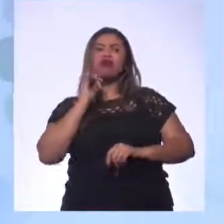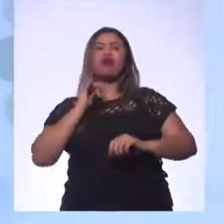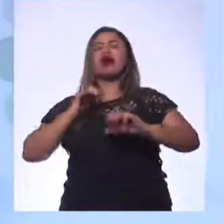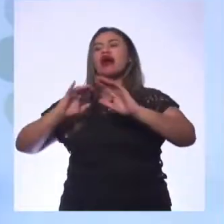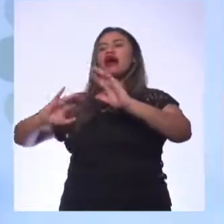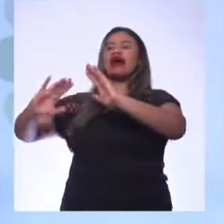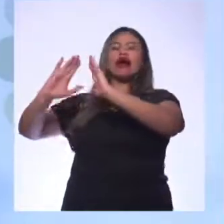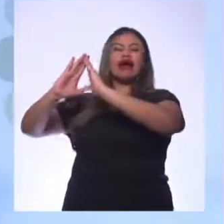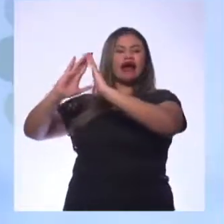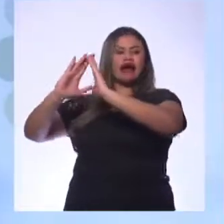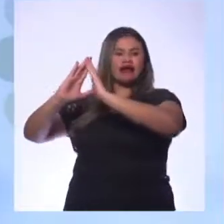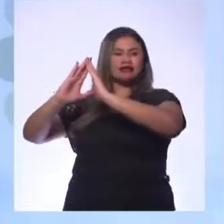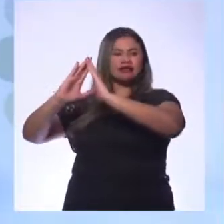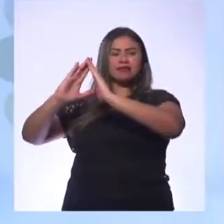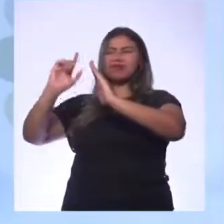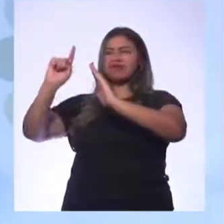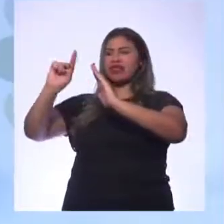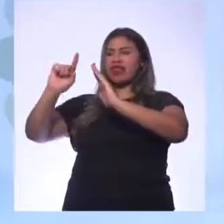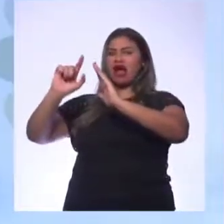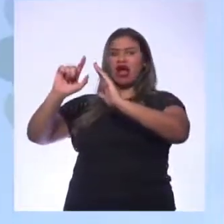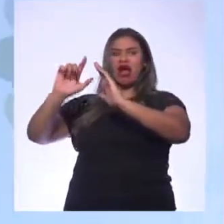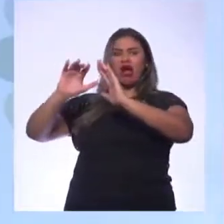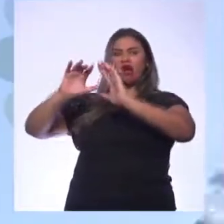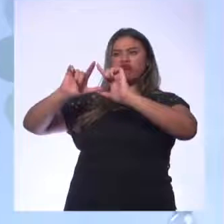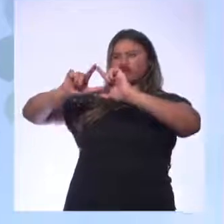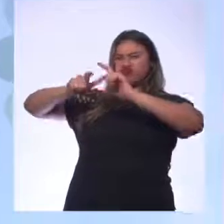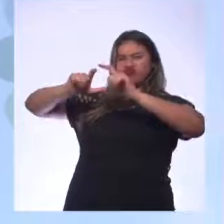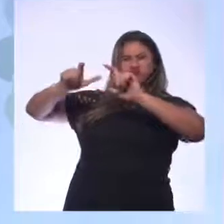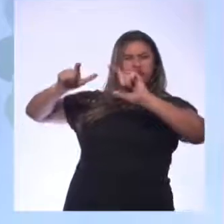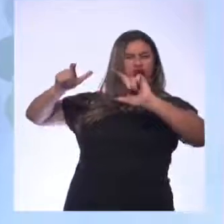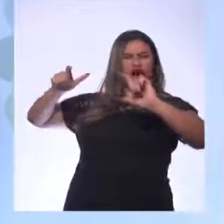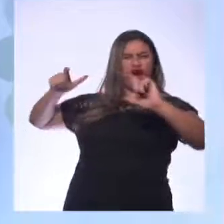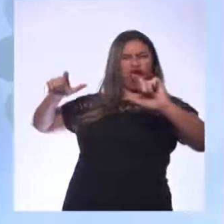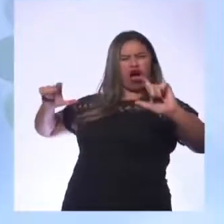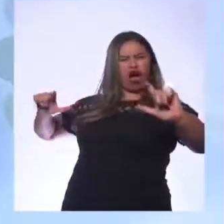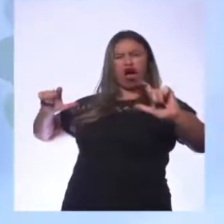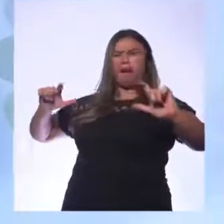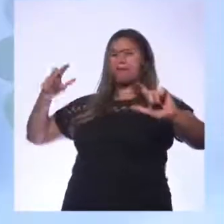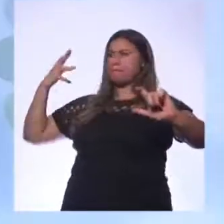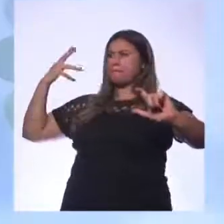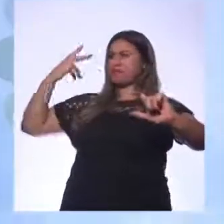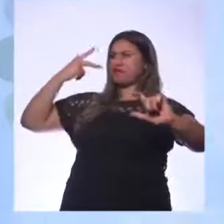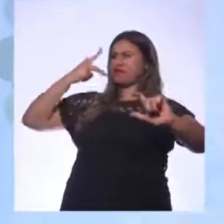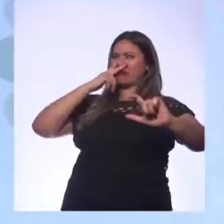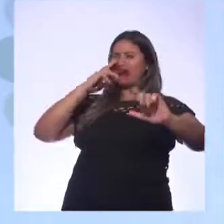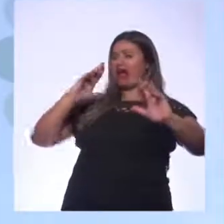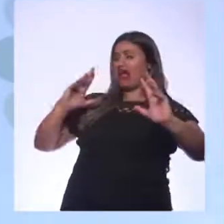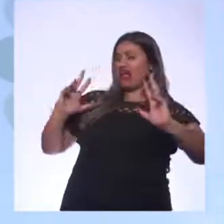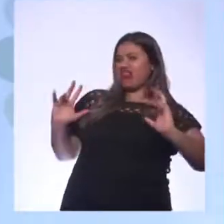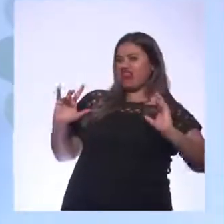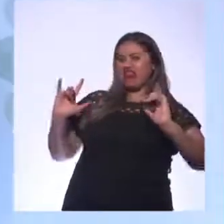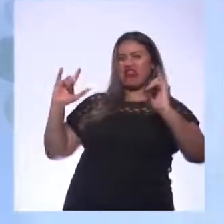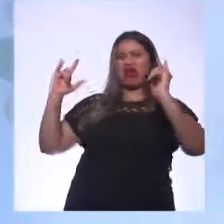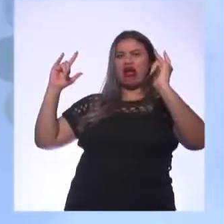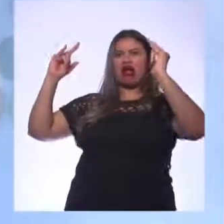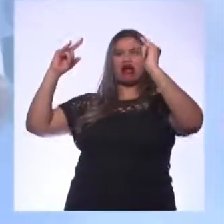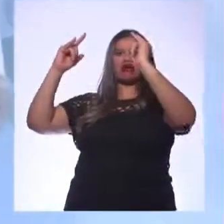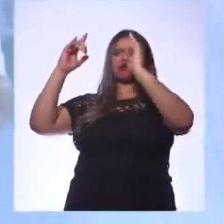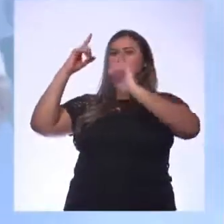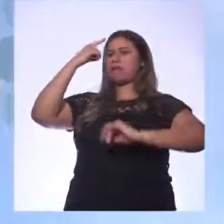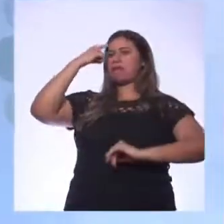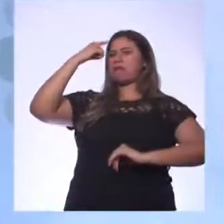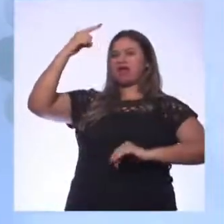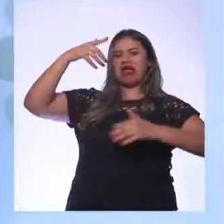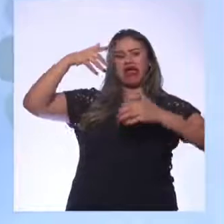onde uma casa ocupa um quarteirão, né? Você vê quase um palácio, tal. Você acha que a pessoa que